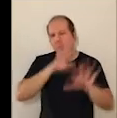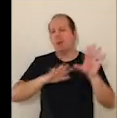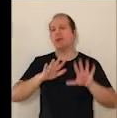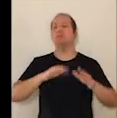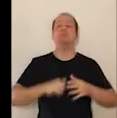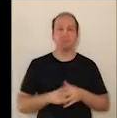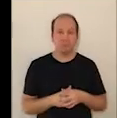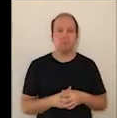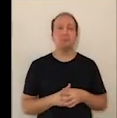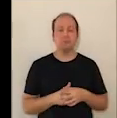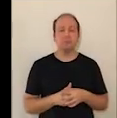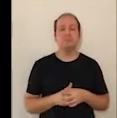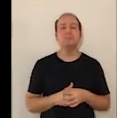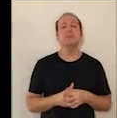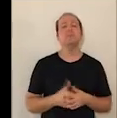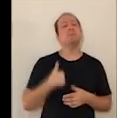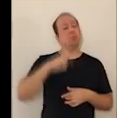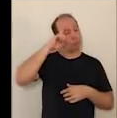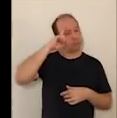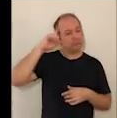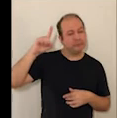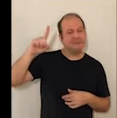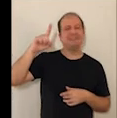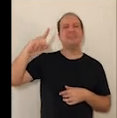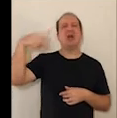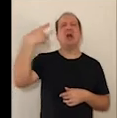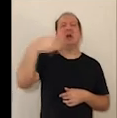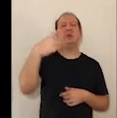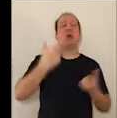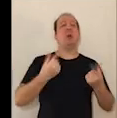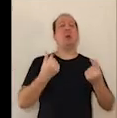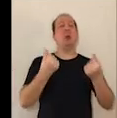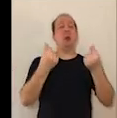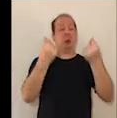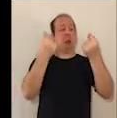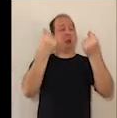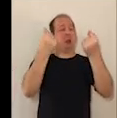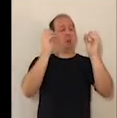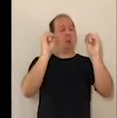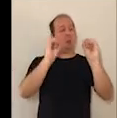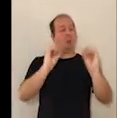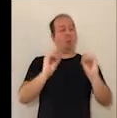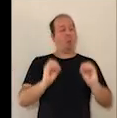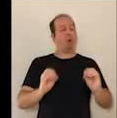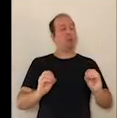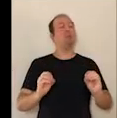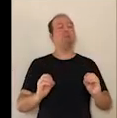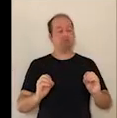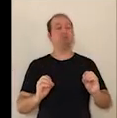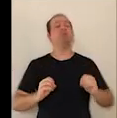cuidado. Nem eu. E um dia o seu rico dinheirinho irá lhe escapar das